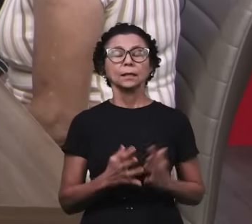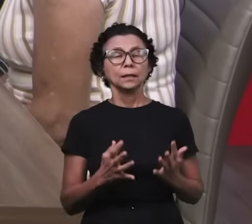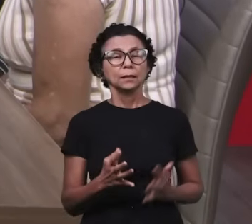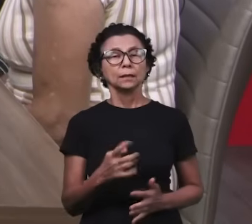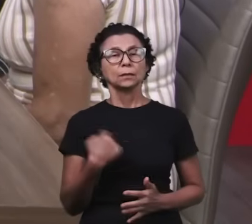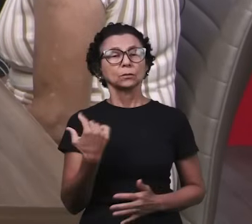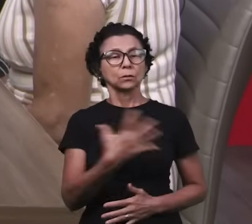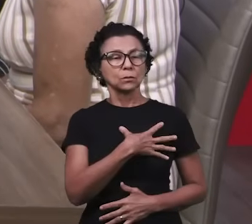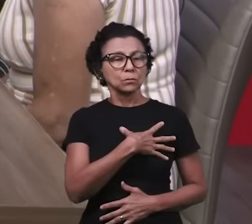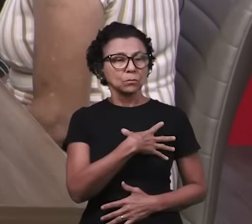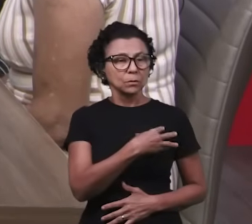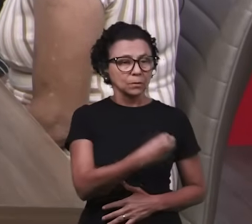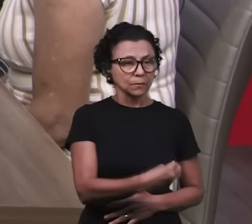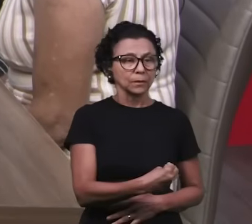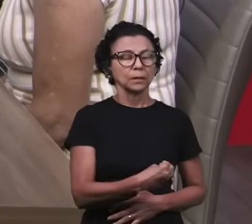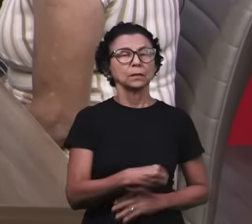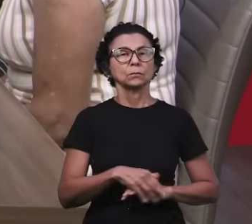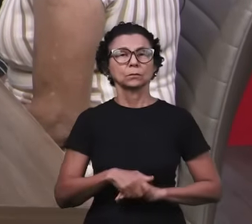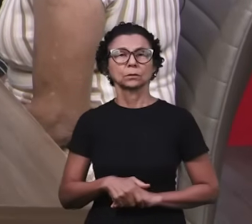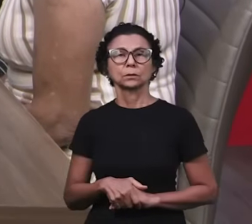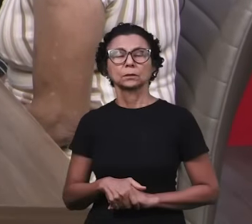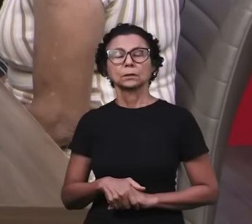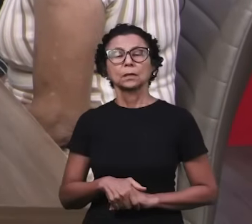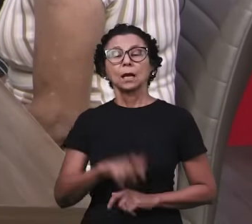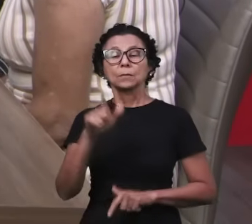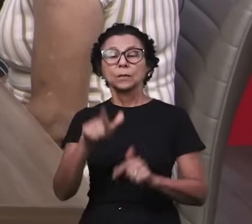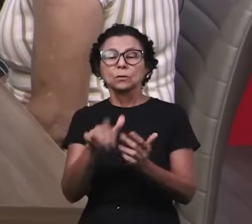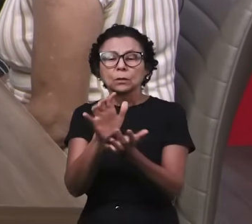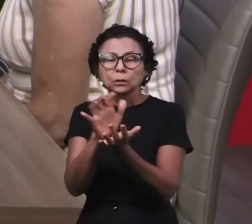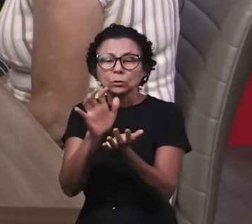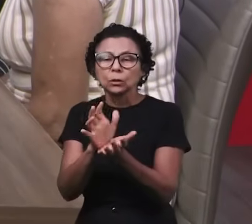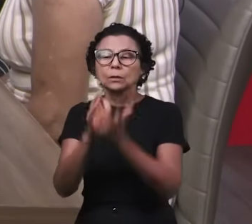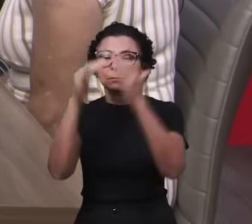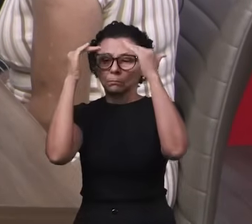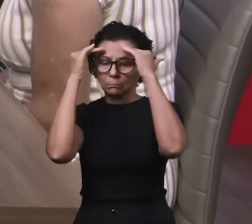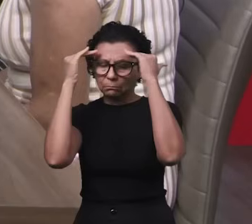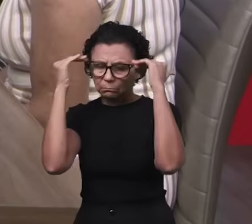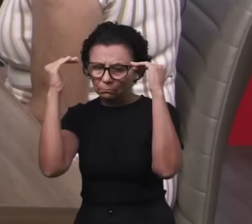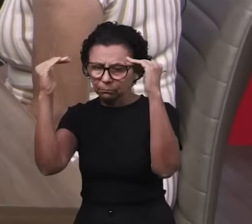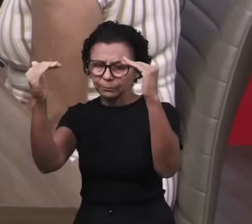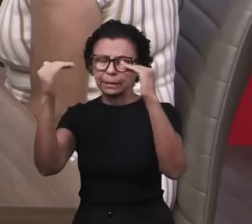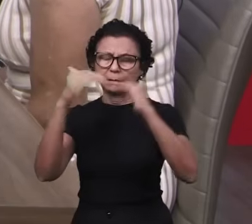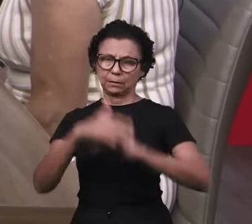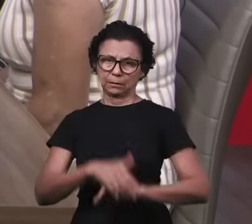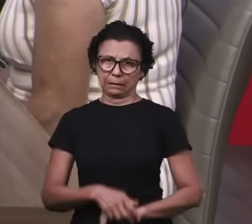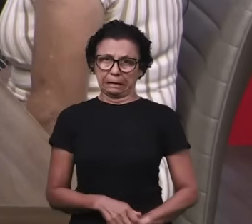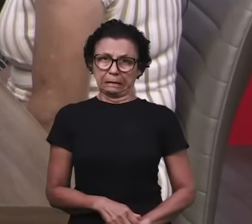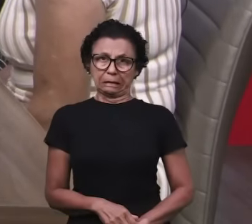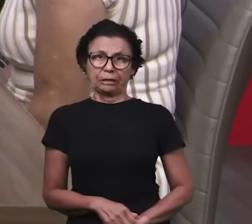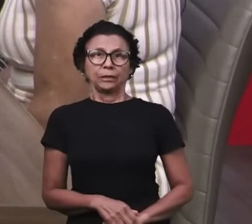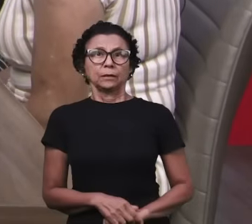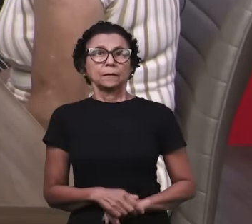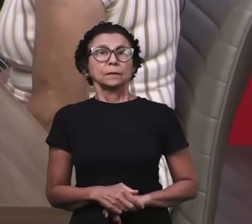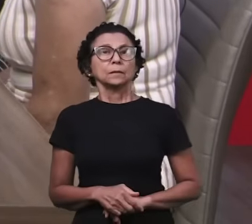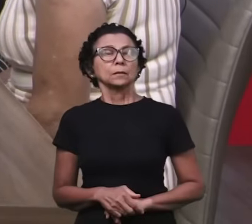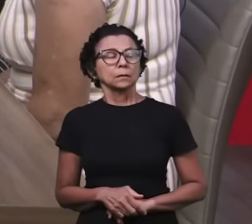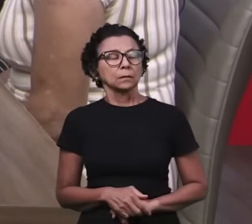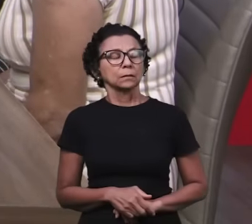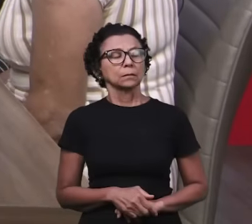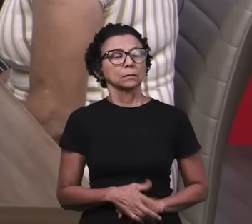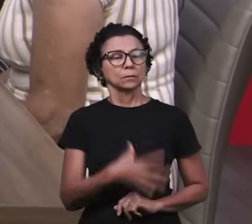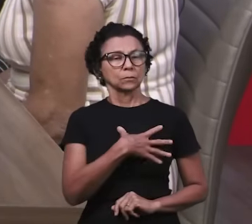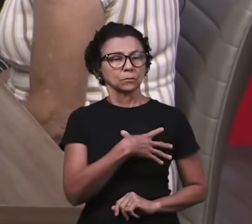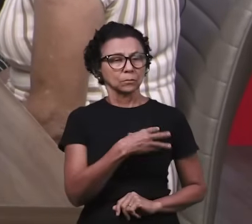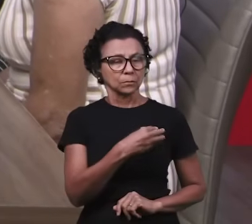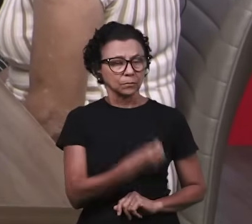filhos a respeitarem os mais velhos. Então, quando eles crescem, quando estão na vida, em sociedade, eles vão aprender a respeitar as pessoas